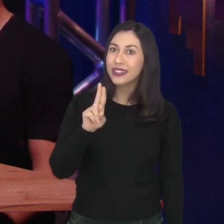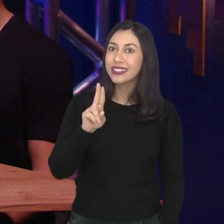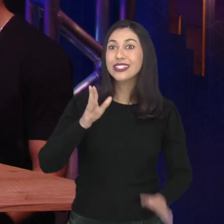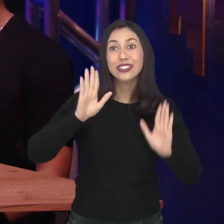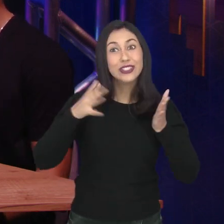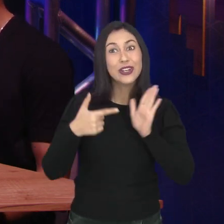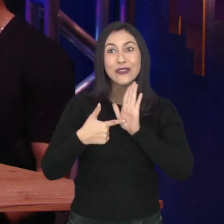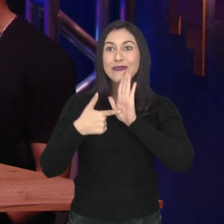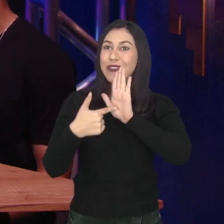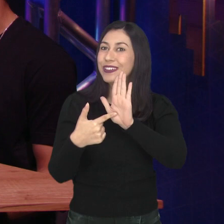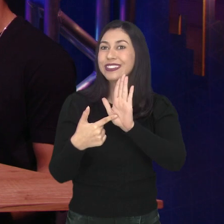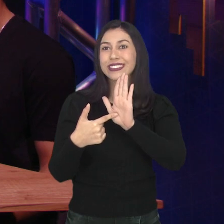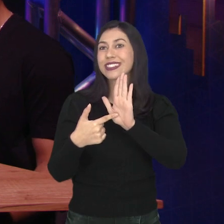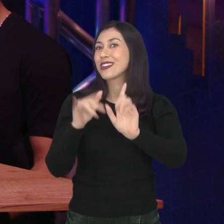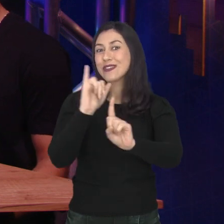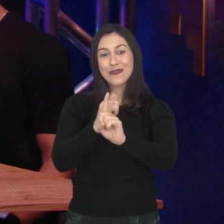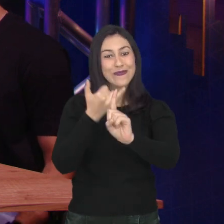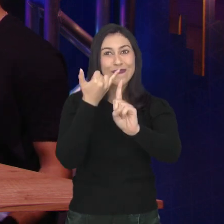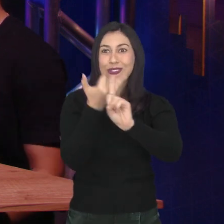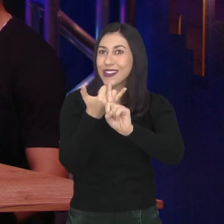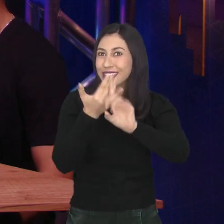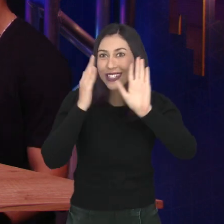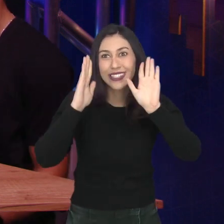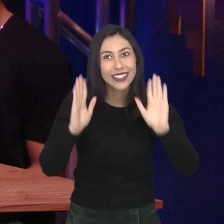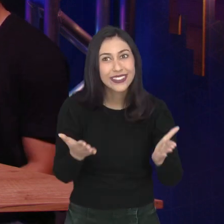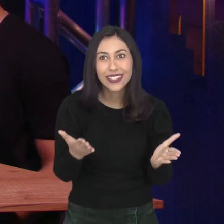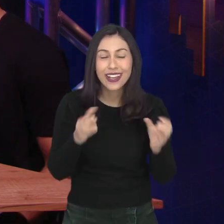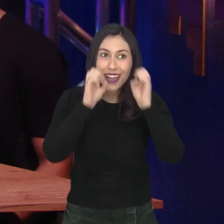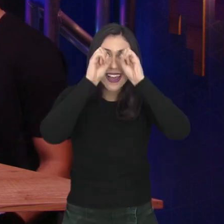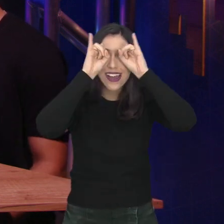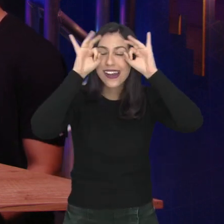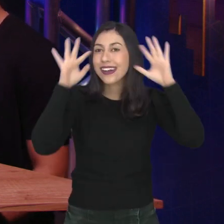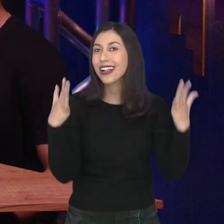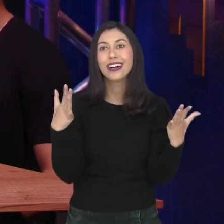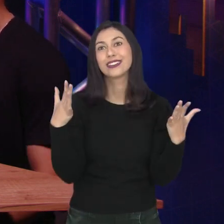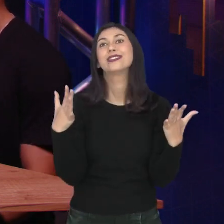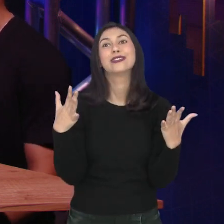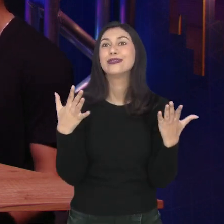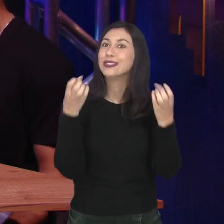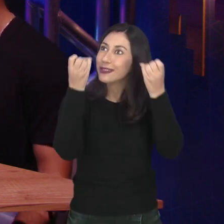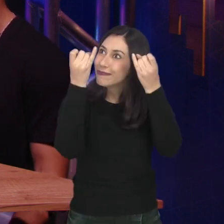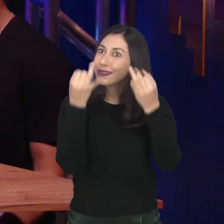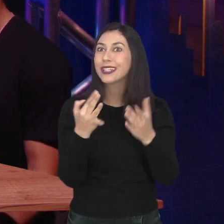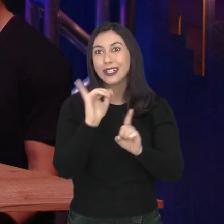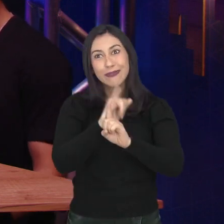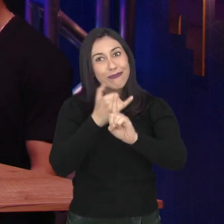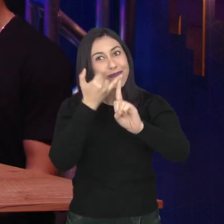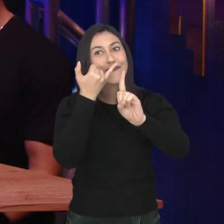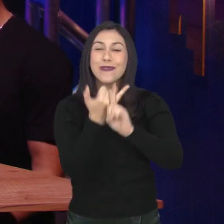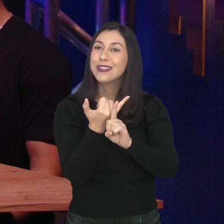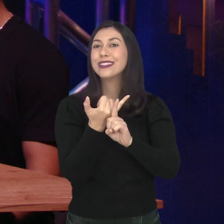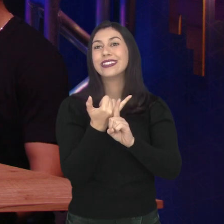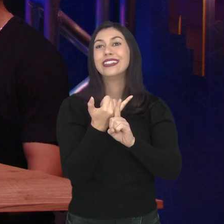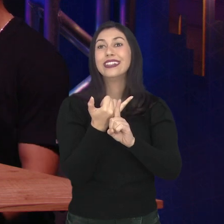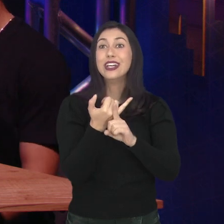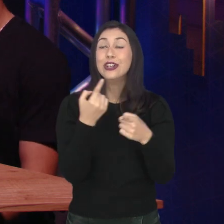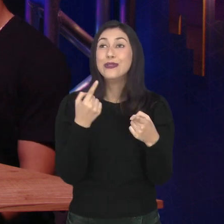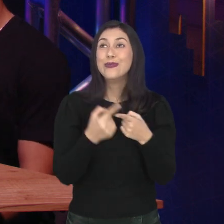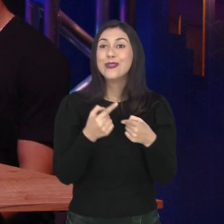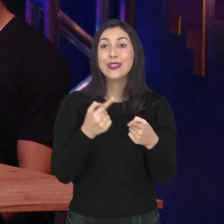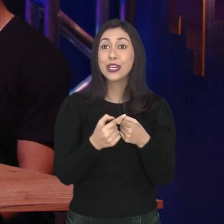série já faz um bullying. Já deixa claro que a série vai abordar essas coisas, essas